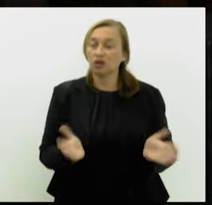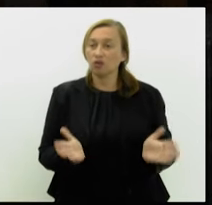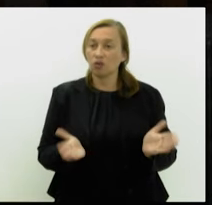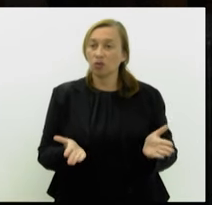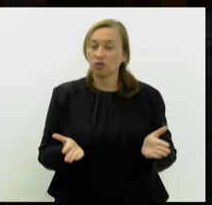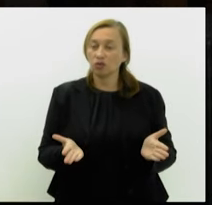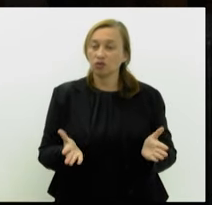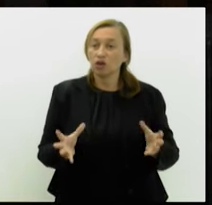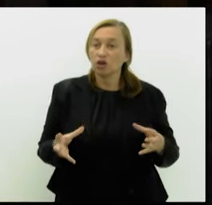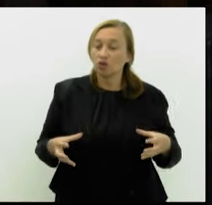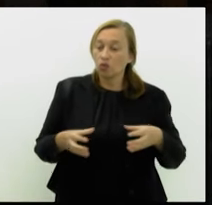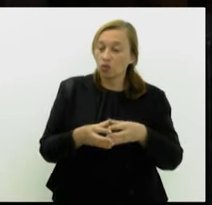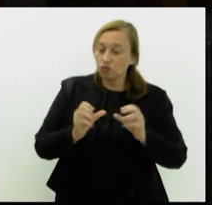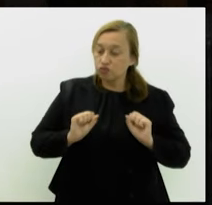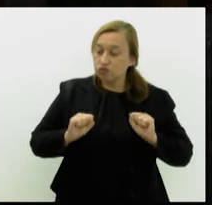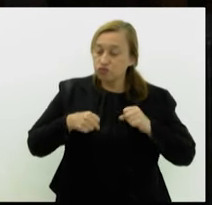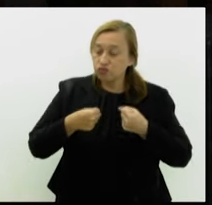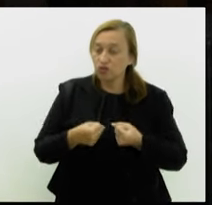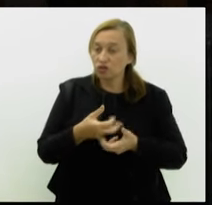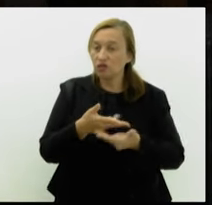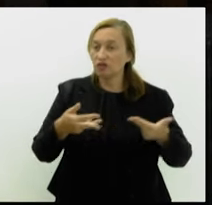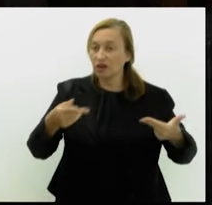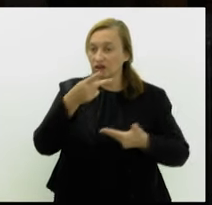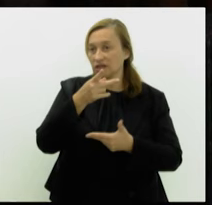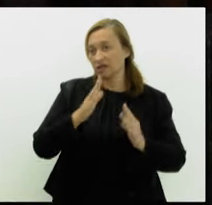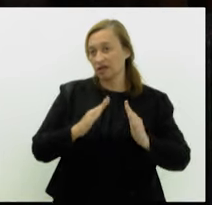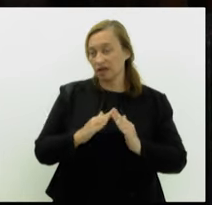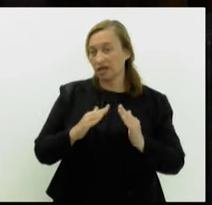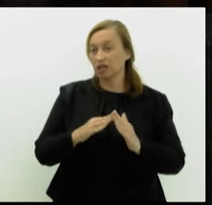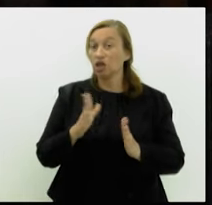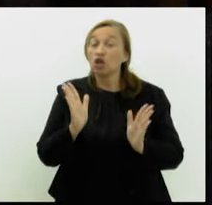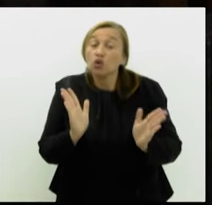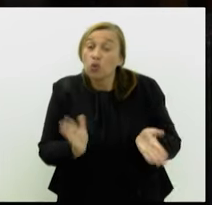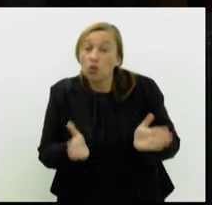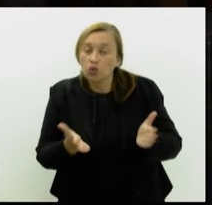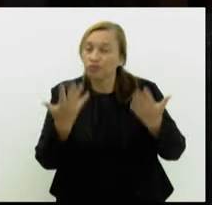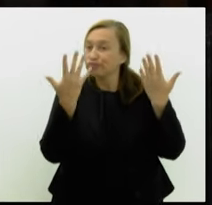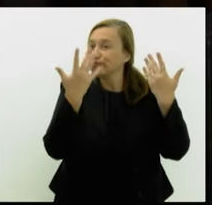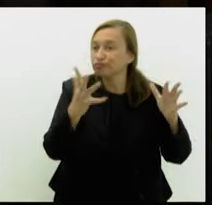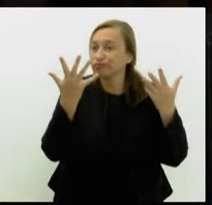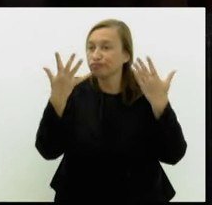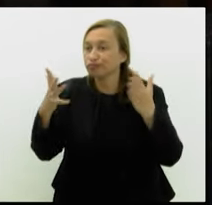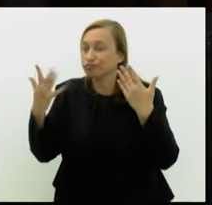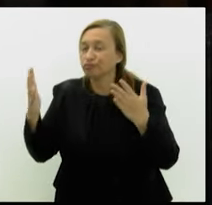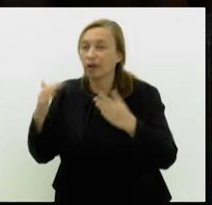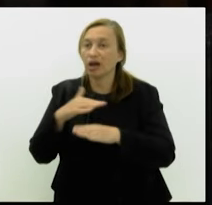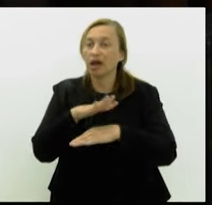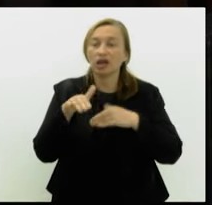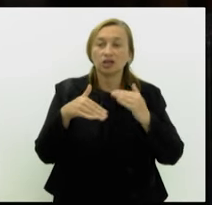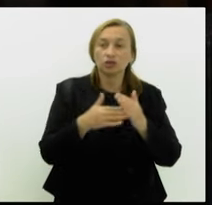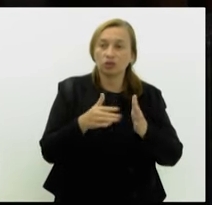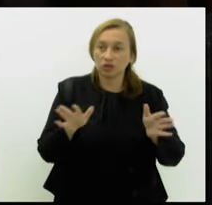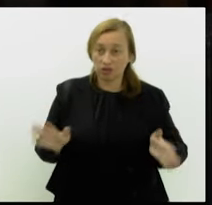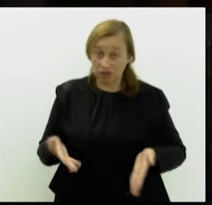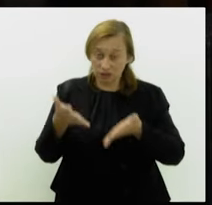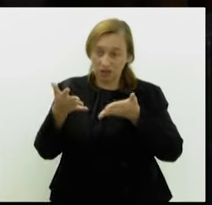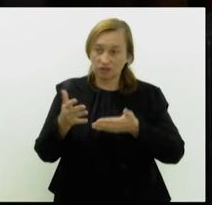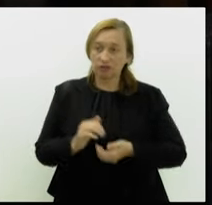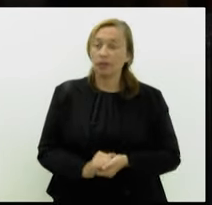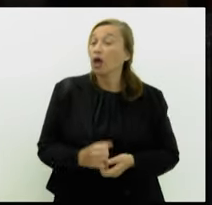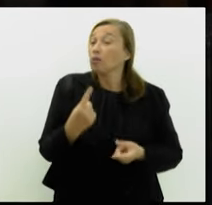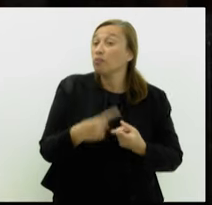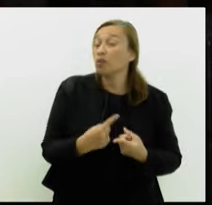esforço conjunto de muitos aqui desta casa. E que nós temos que hoje aplaudir todas as iniciativas.